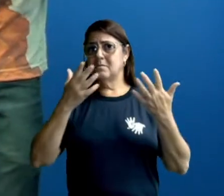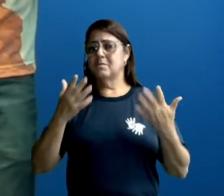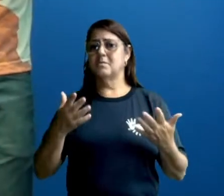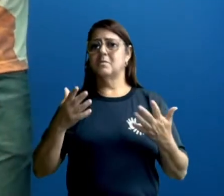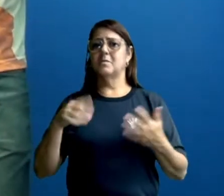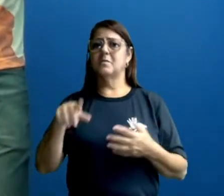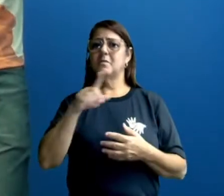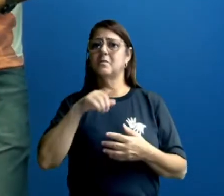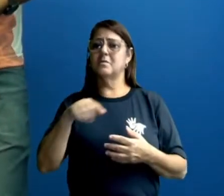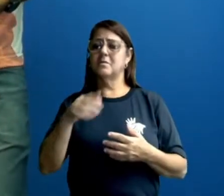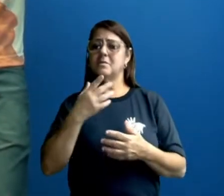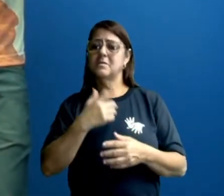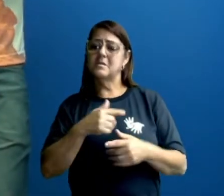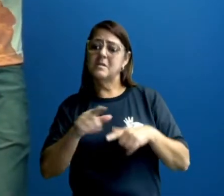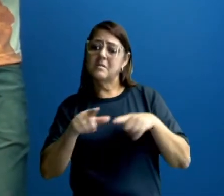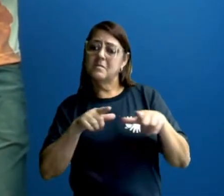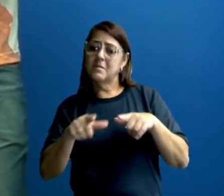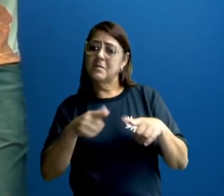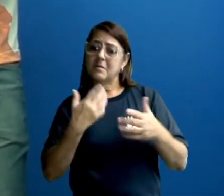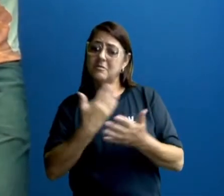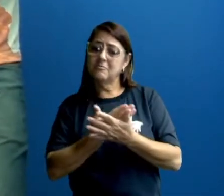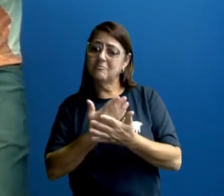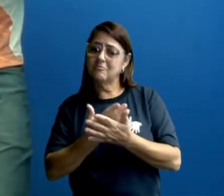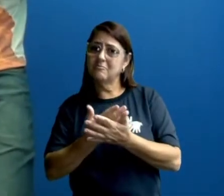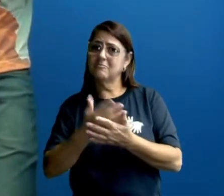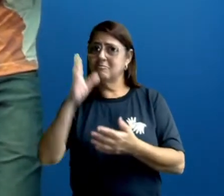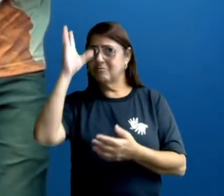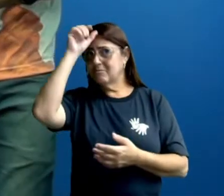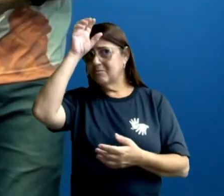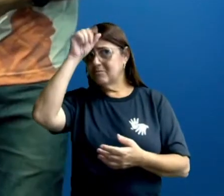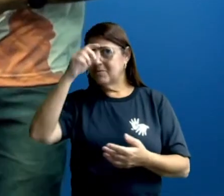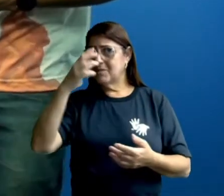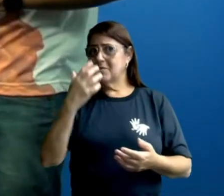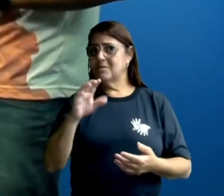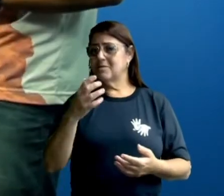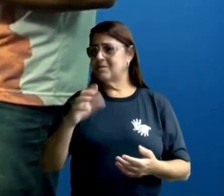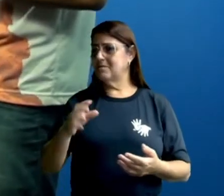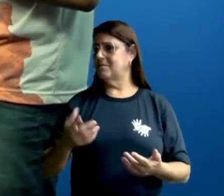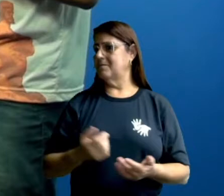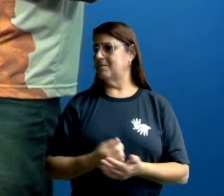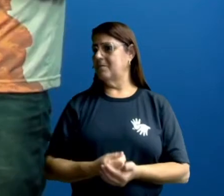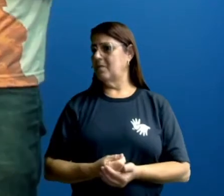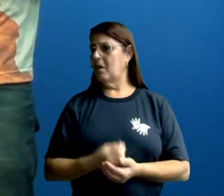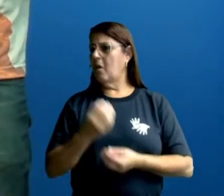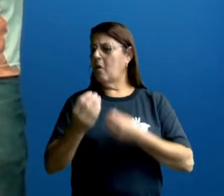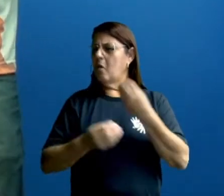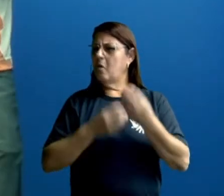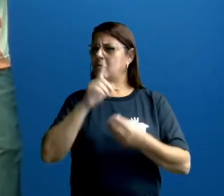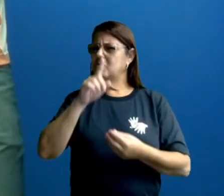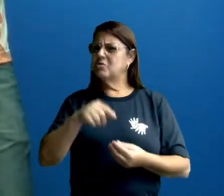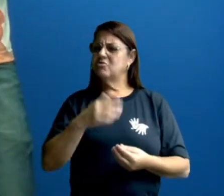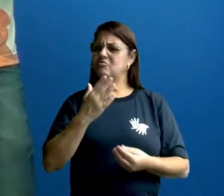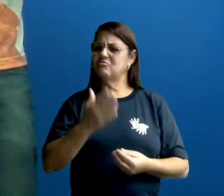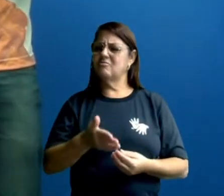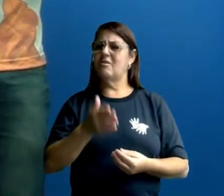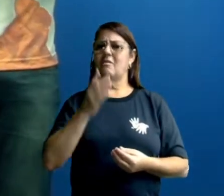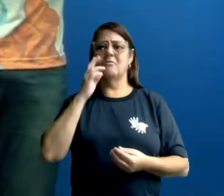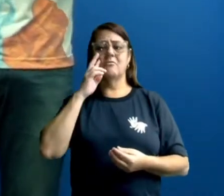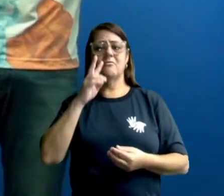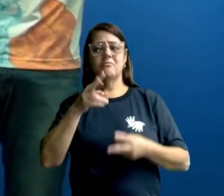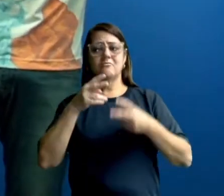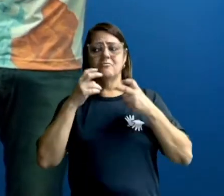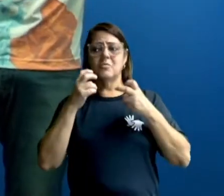que nós iremos estar trabalhando nessa nossa aula de ciências. Como nós já vimos,